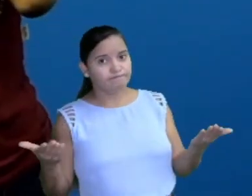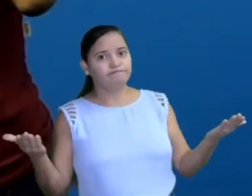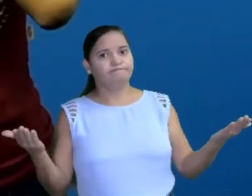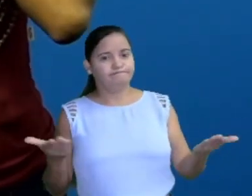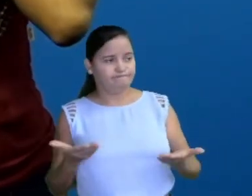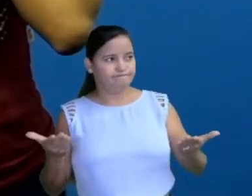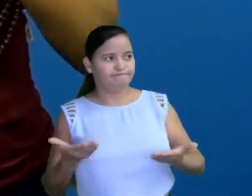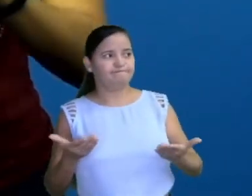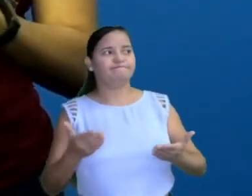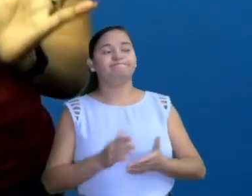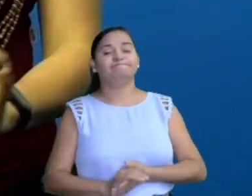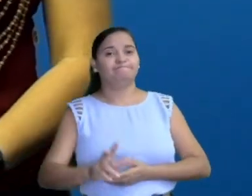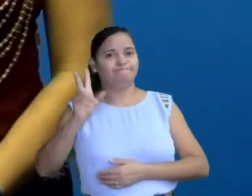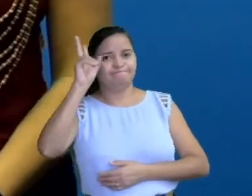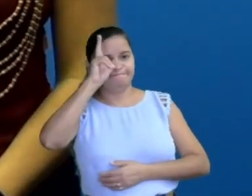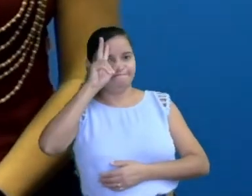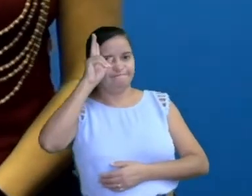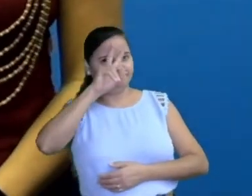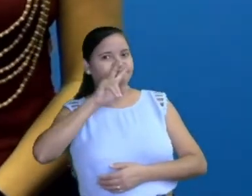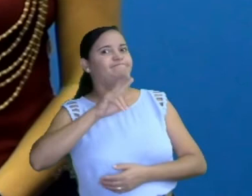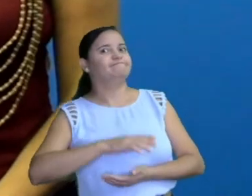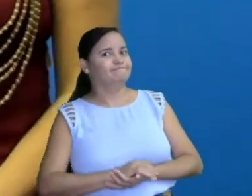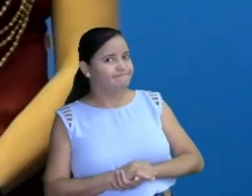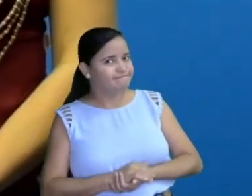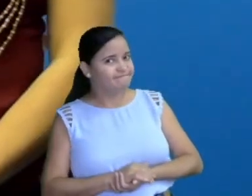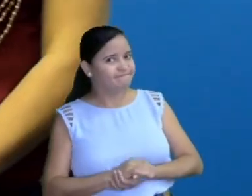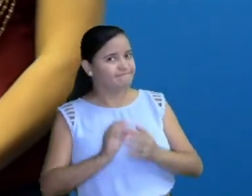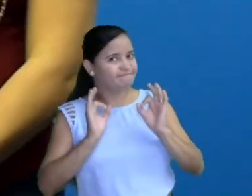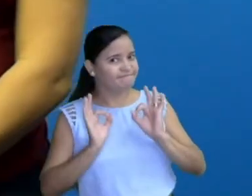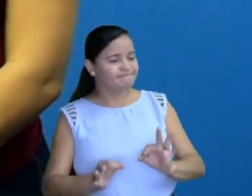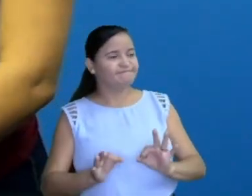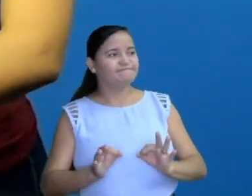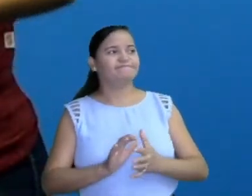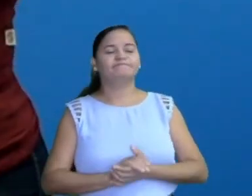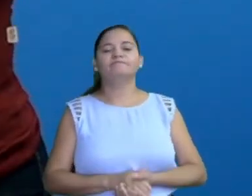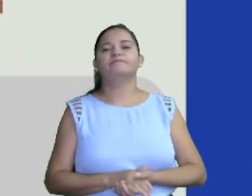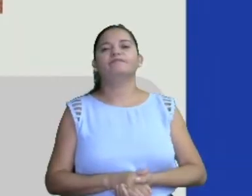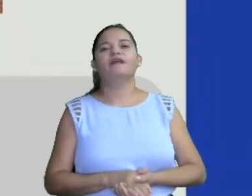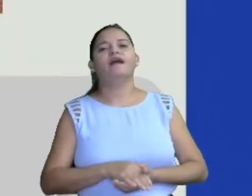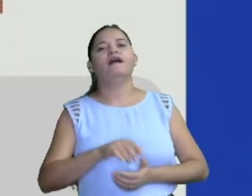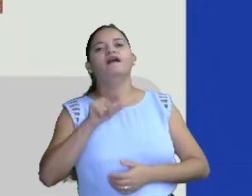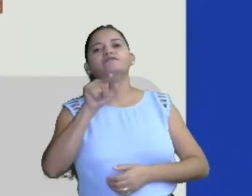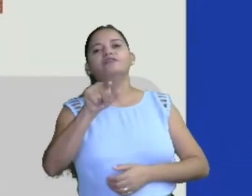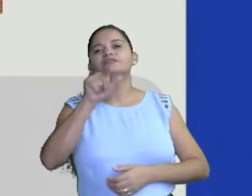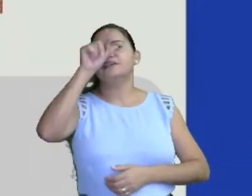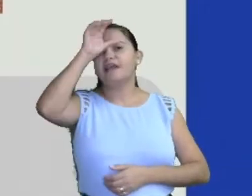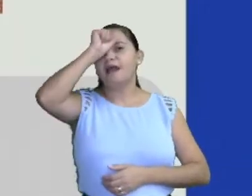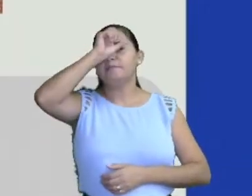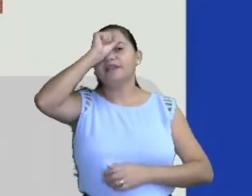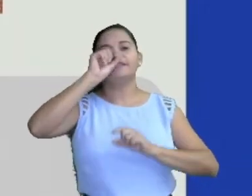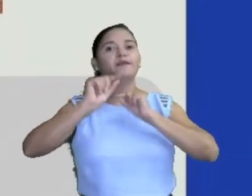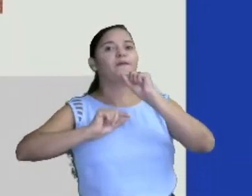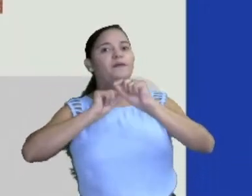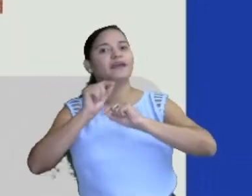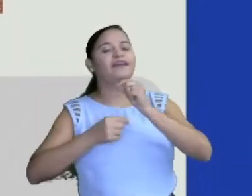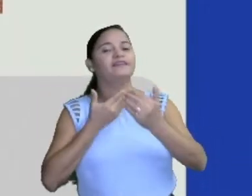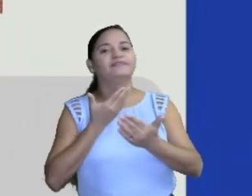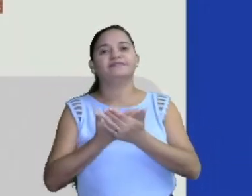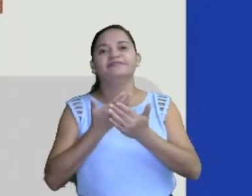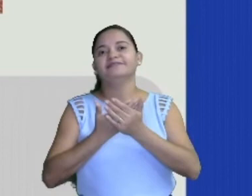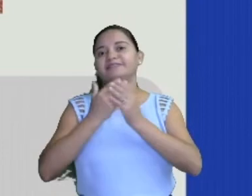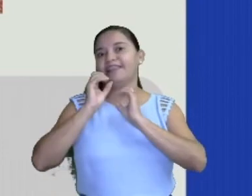para a nossa revisão, tá certo? O que foi que a gente viu na aula de hoje? Nós